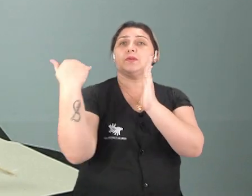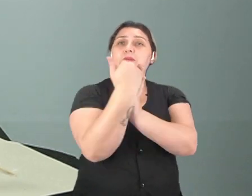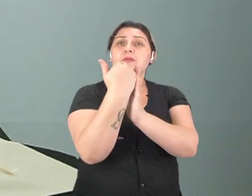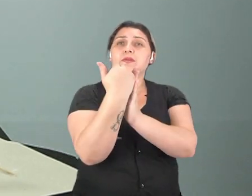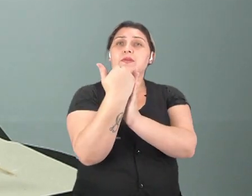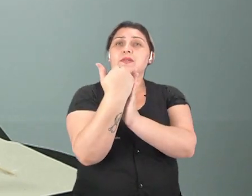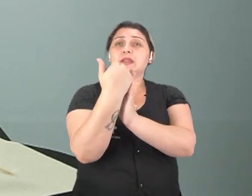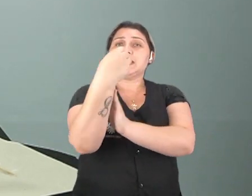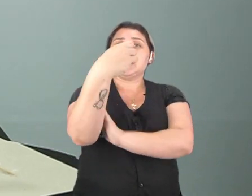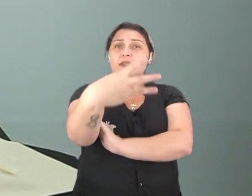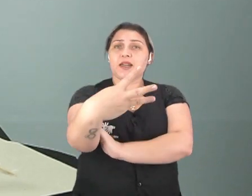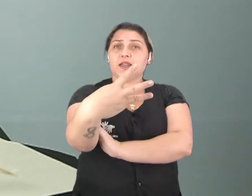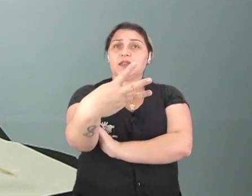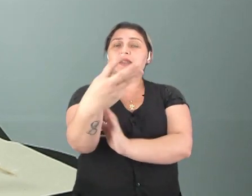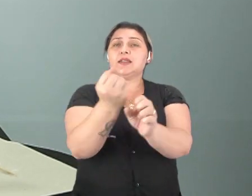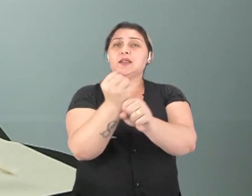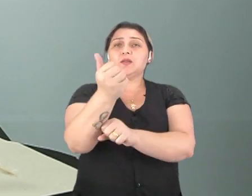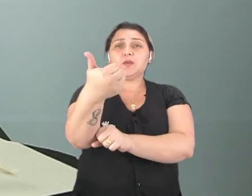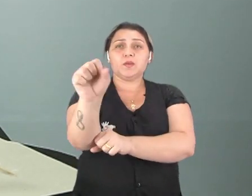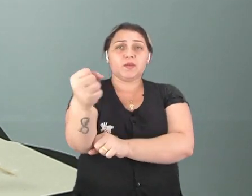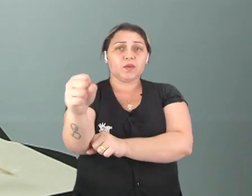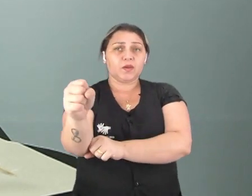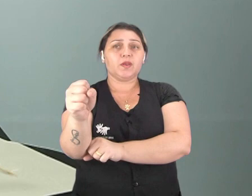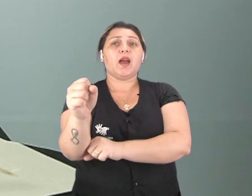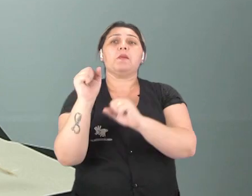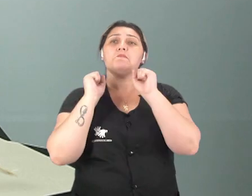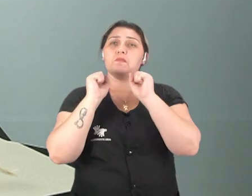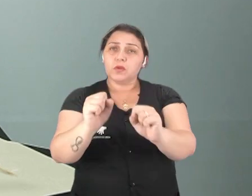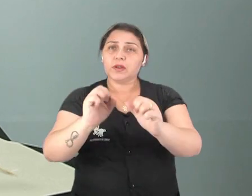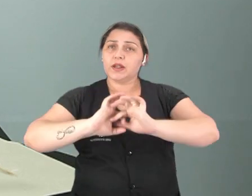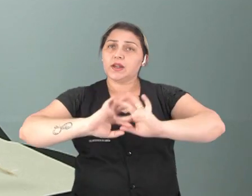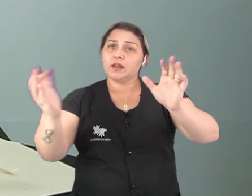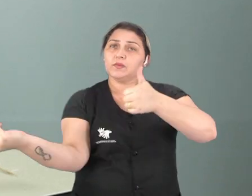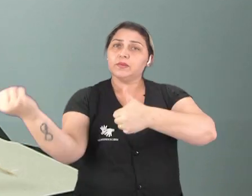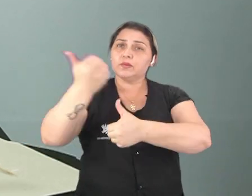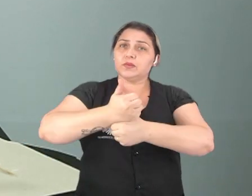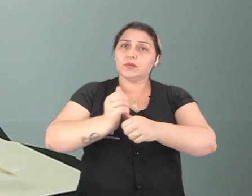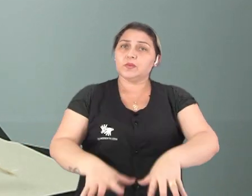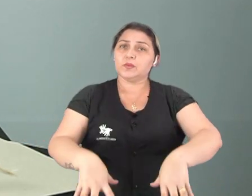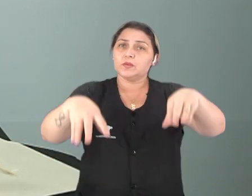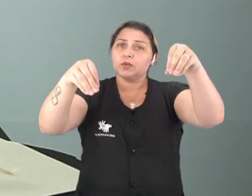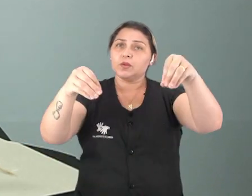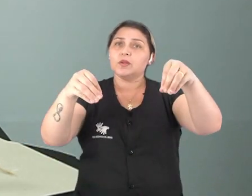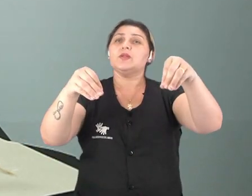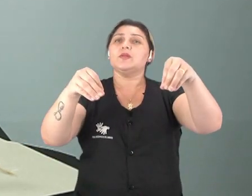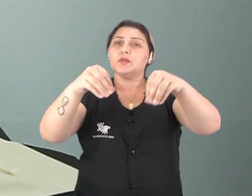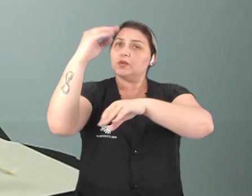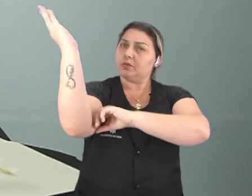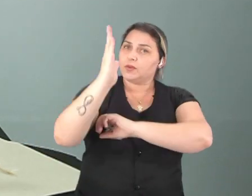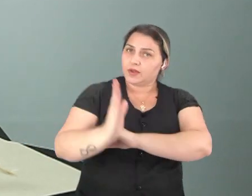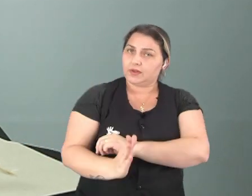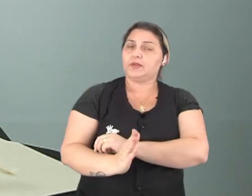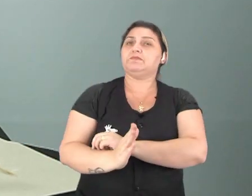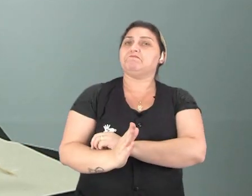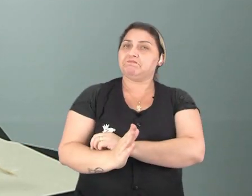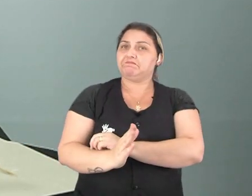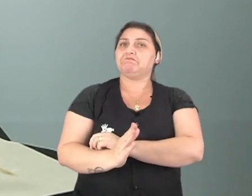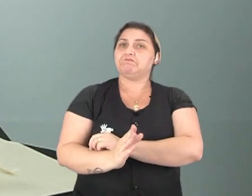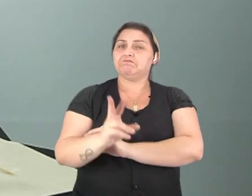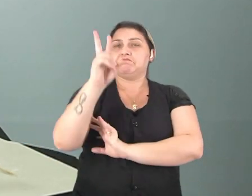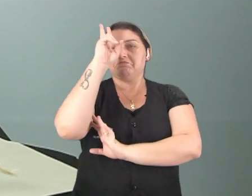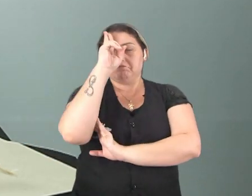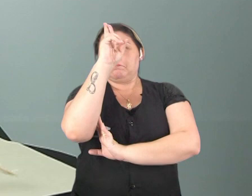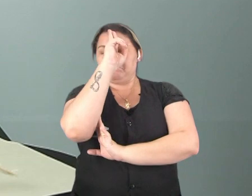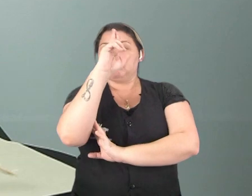mais 3 anos, para ele ficar com 18, para poder assumir o trono. Vejam só que história